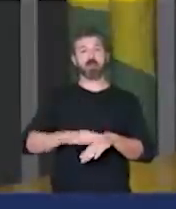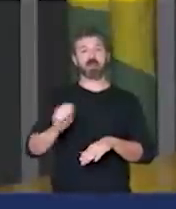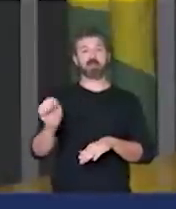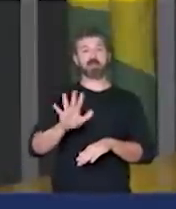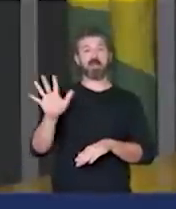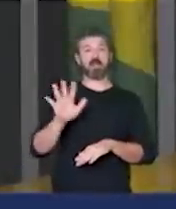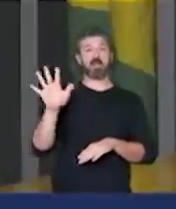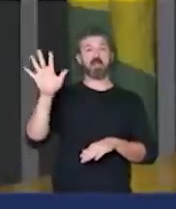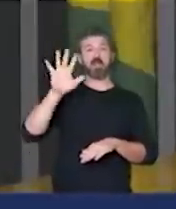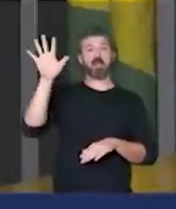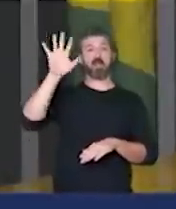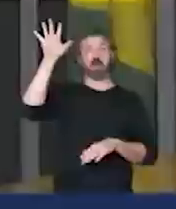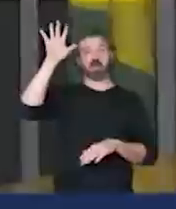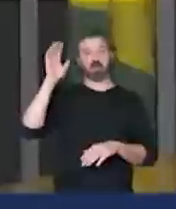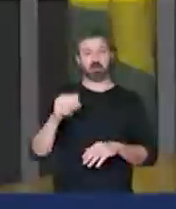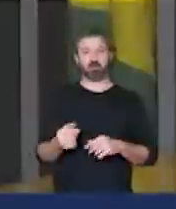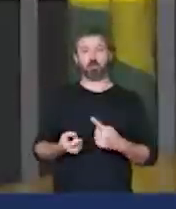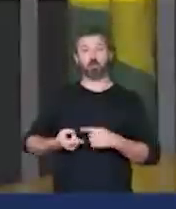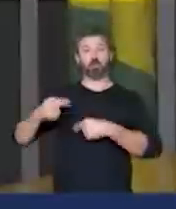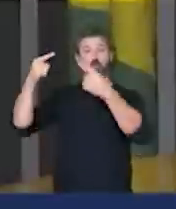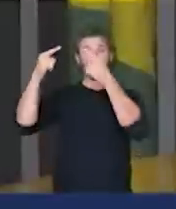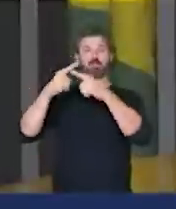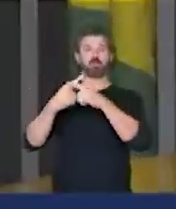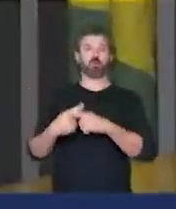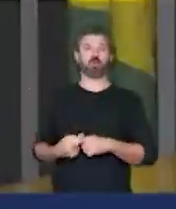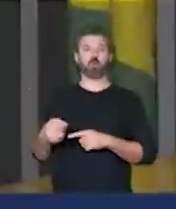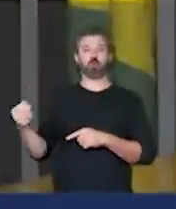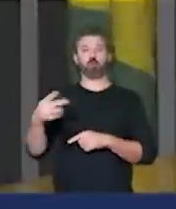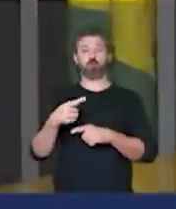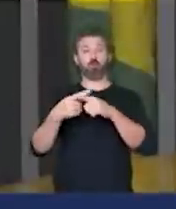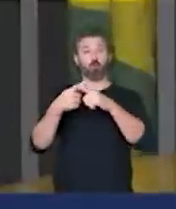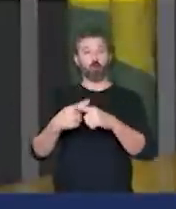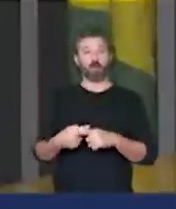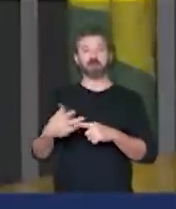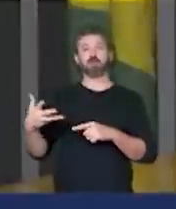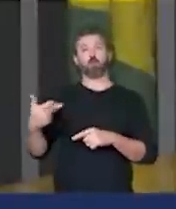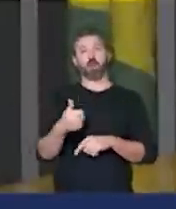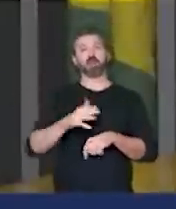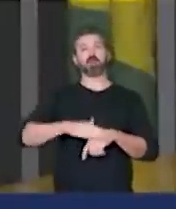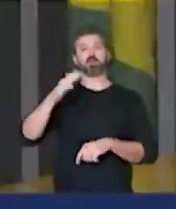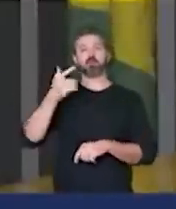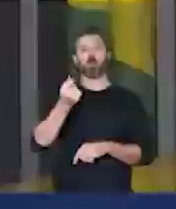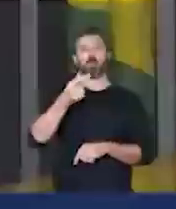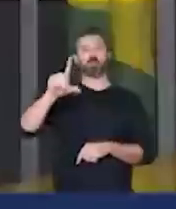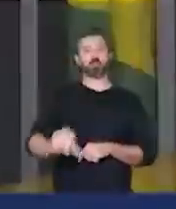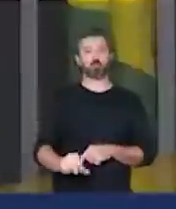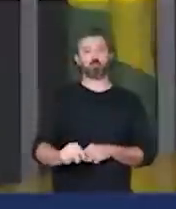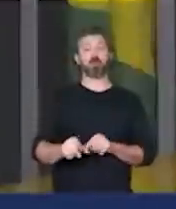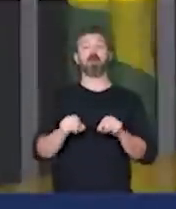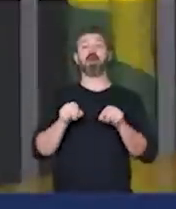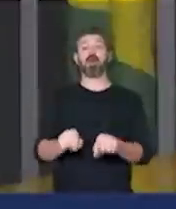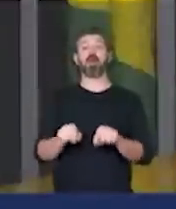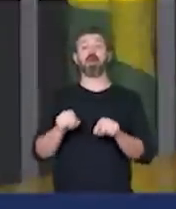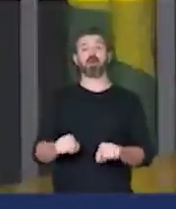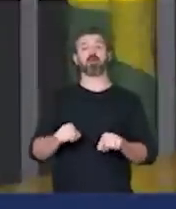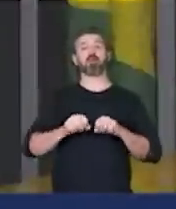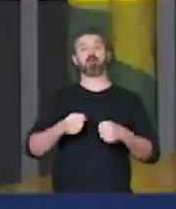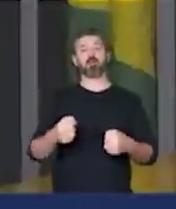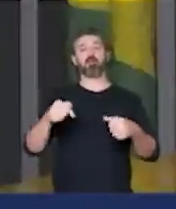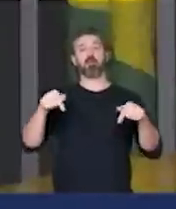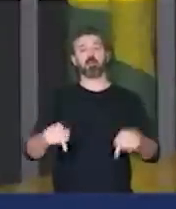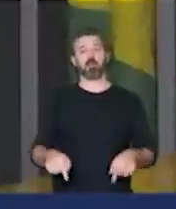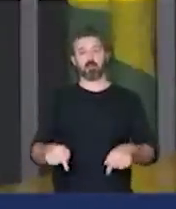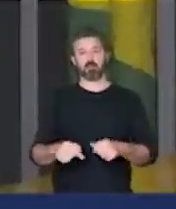maiores. É inovação que aumenta a concorrência aumenta a qualidade do serviço, diminui o preço, e é isso que a gente está defendendo nesse destaque.